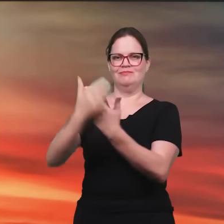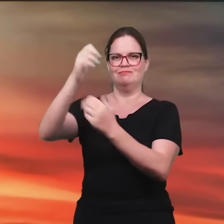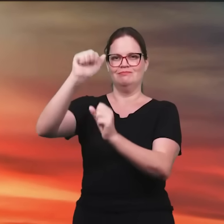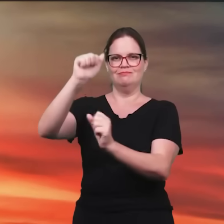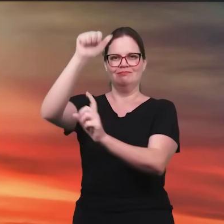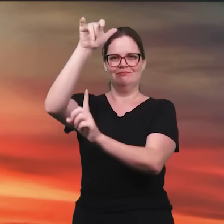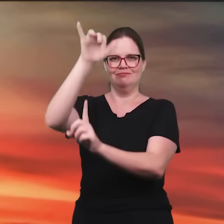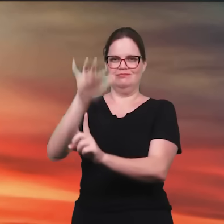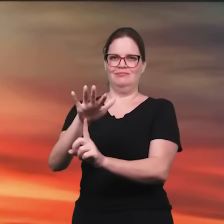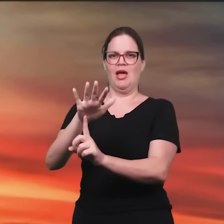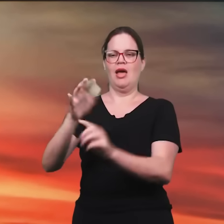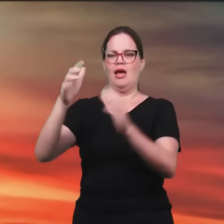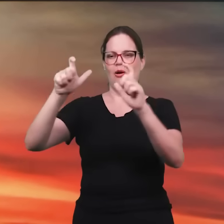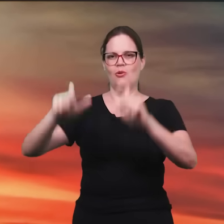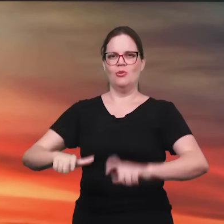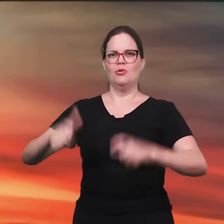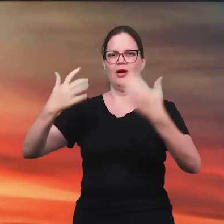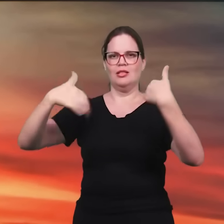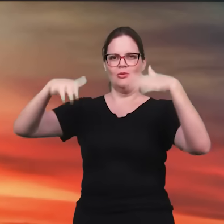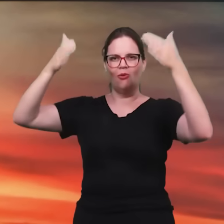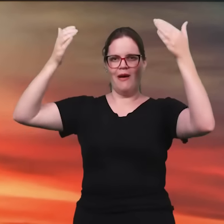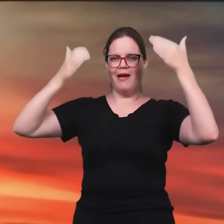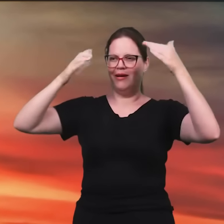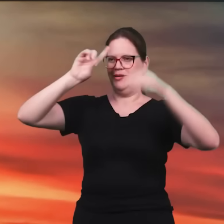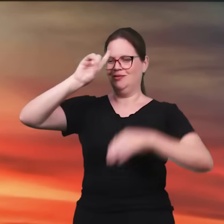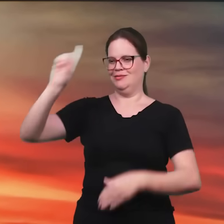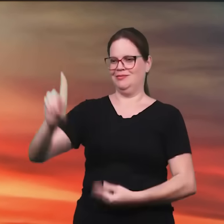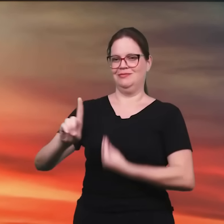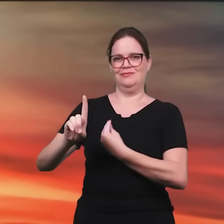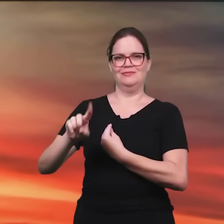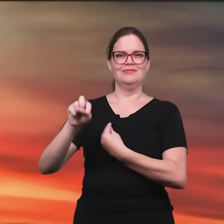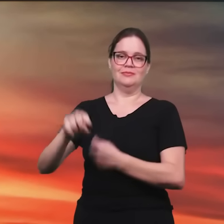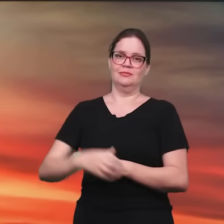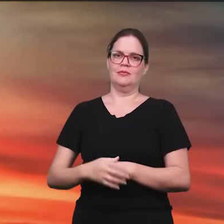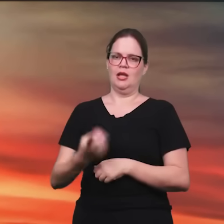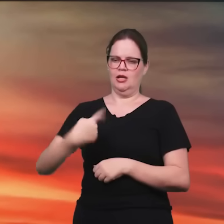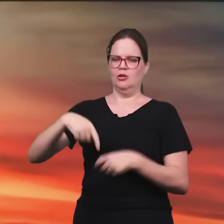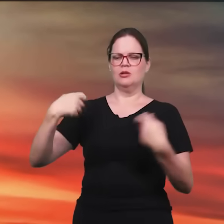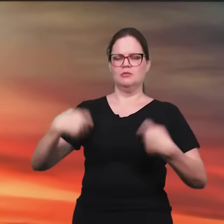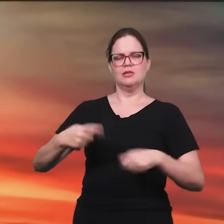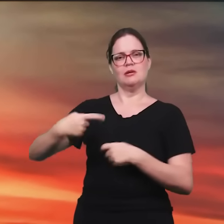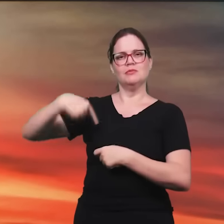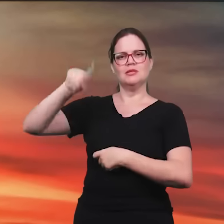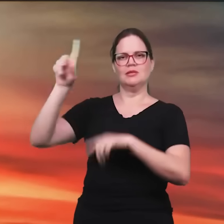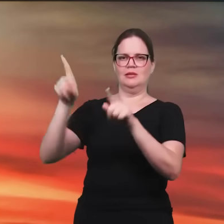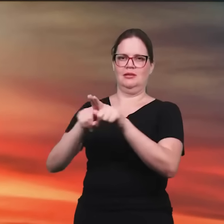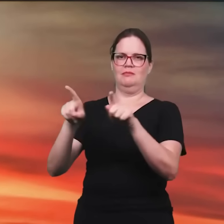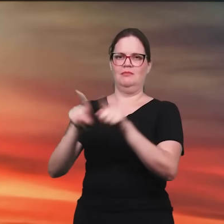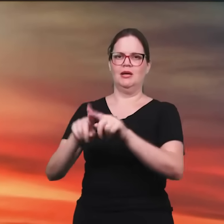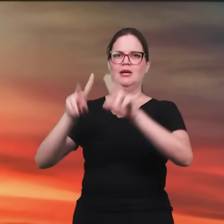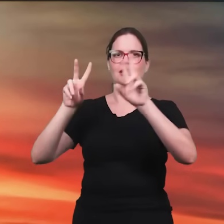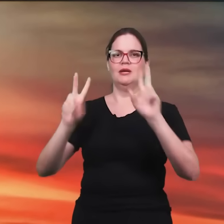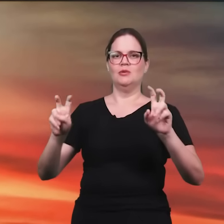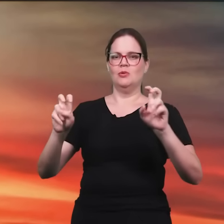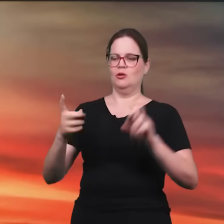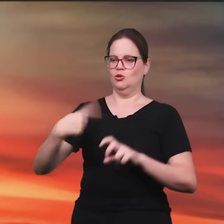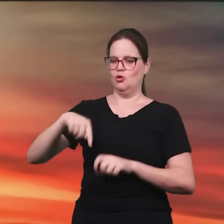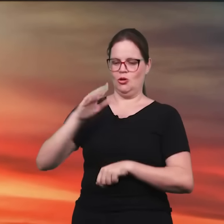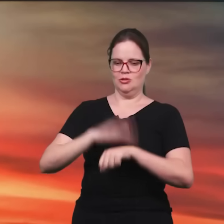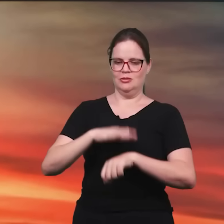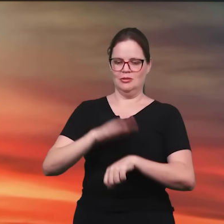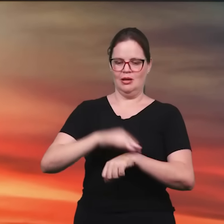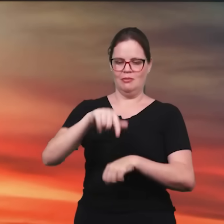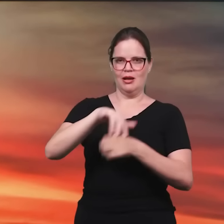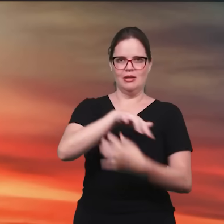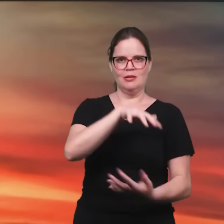É a cidade do grande rei. É para lá que nós precisamos ir. E é uma grande promessa. Que o nosso tempo de exílio aqui